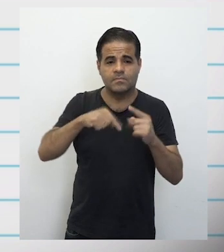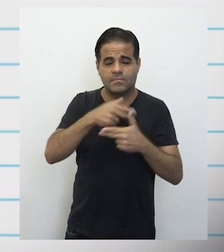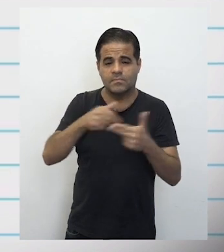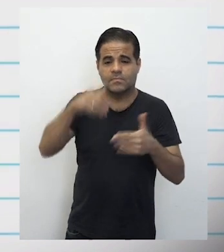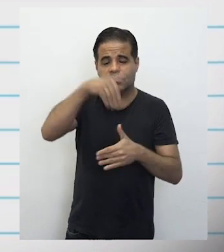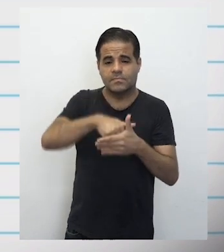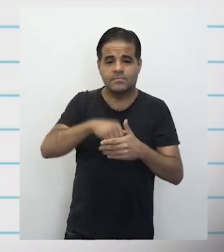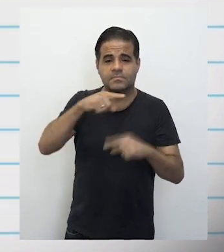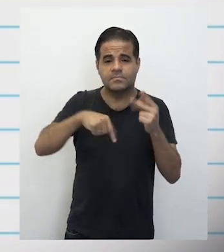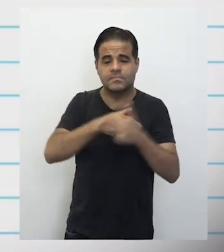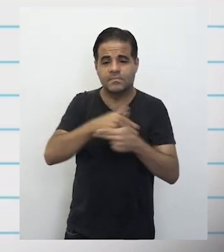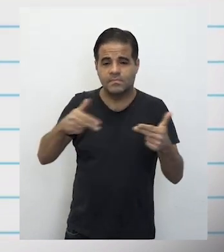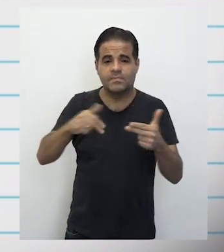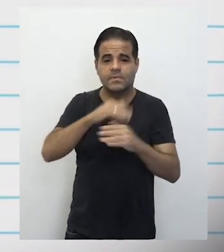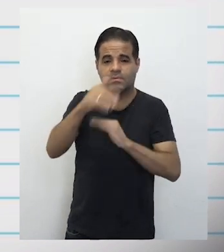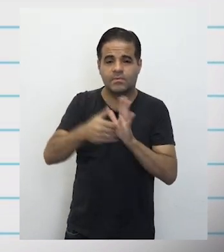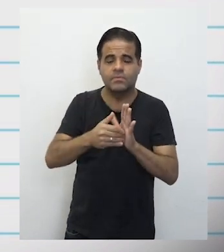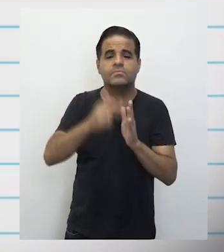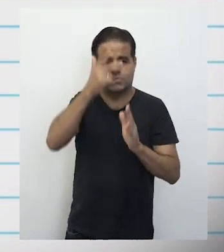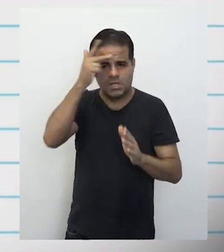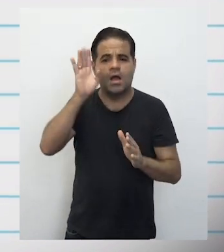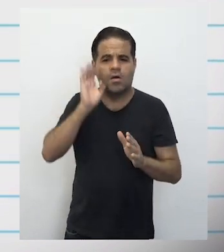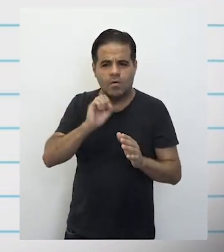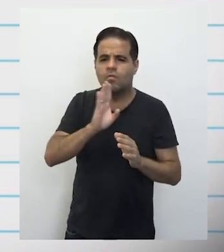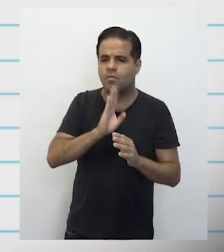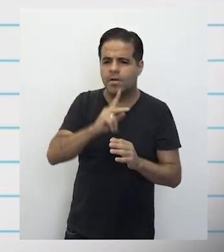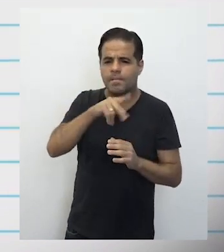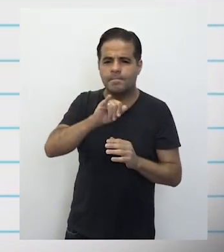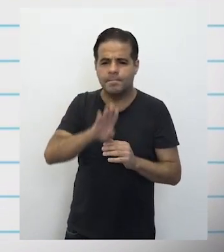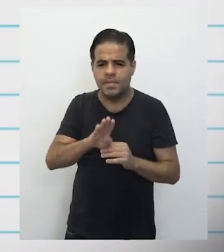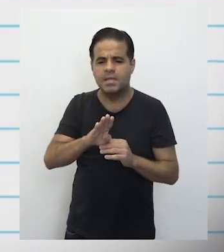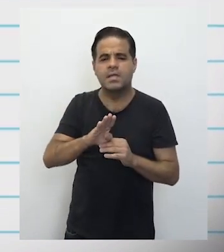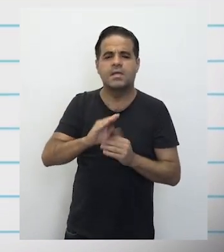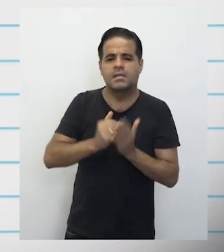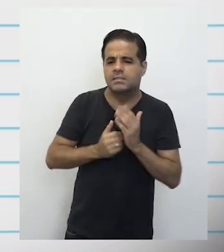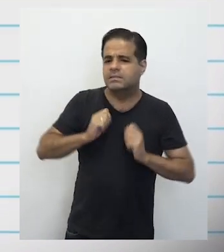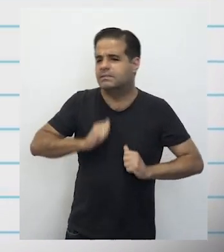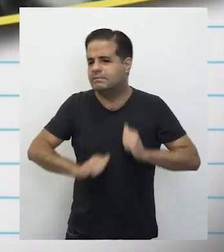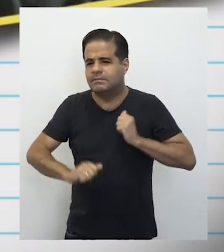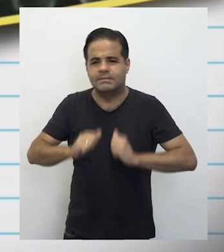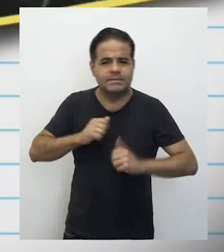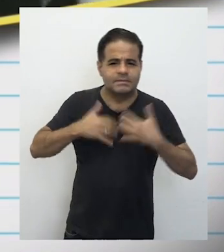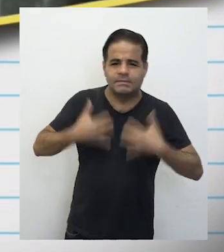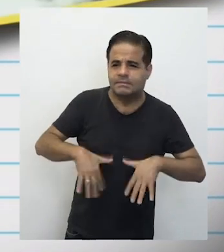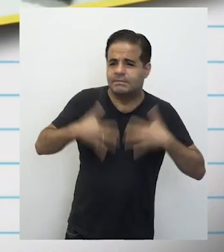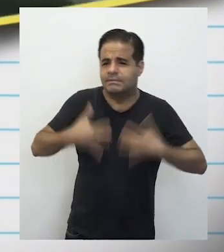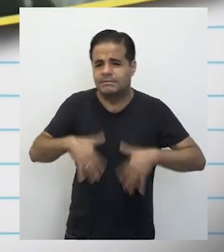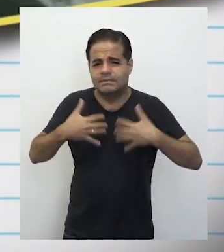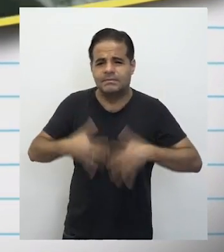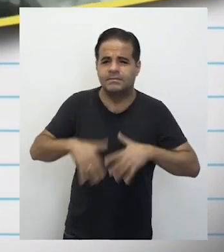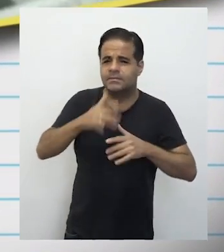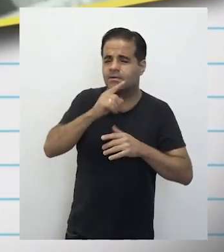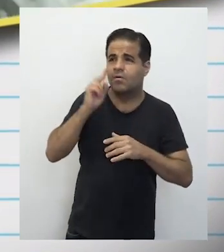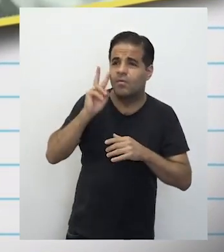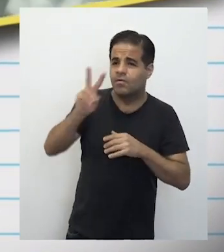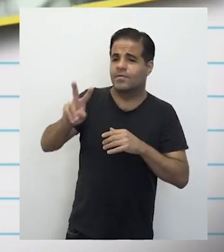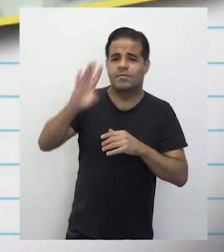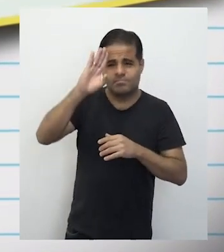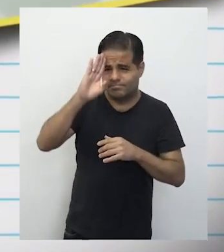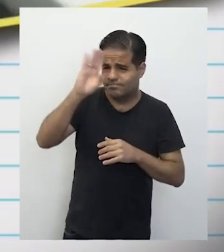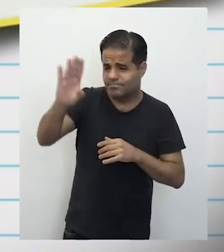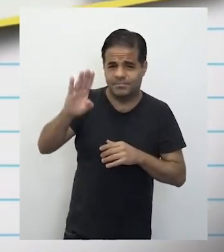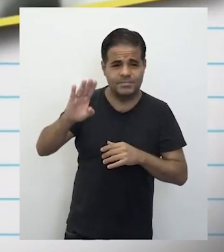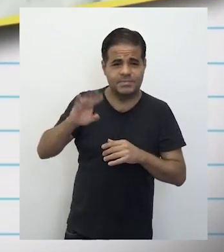Interno Bruto. Todo mundo já ouviu falar do PIB, rola maior frisson quando ele aparece. Muitos o consideram como o